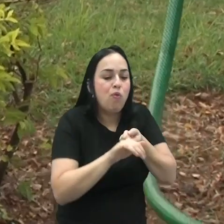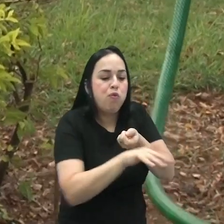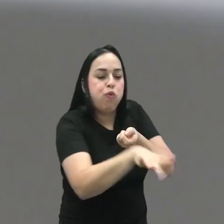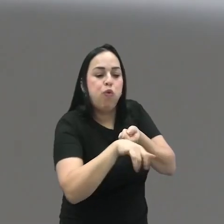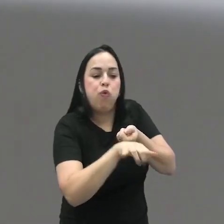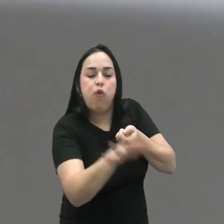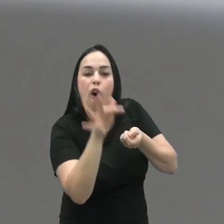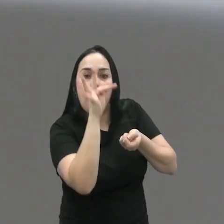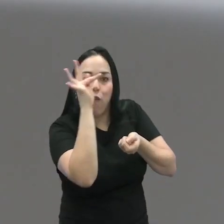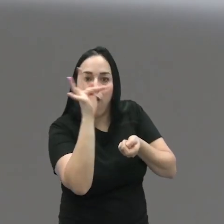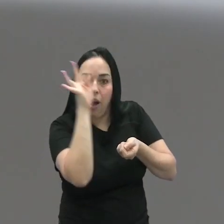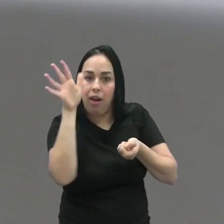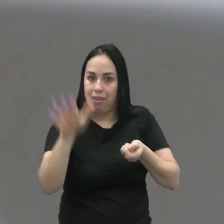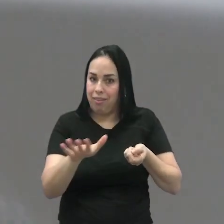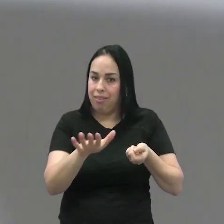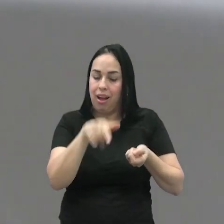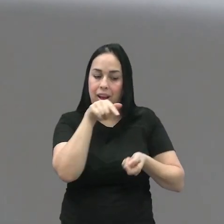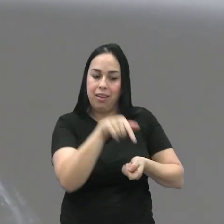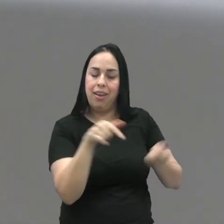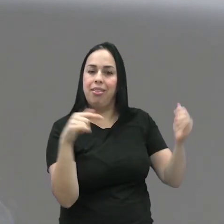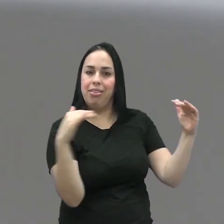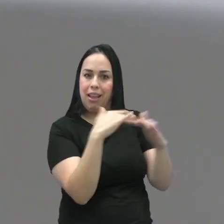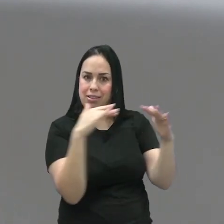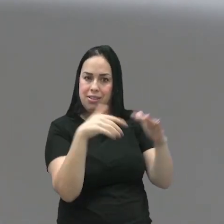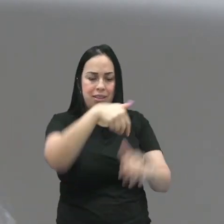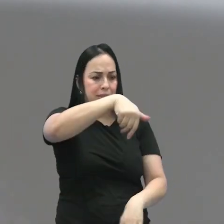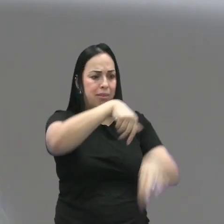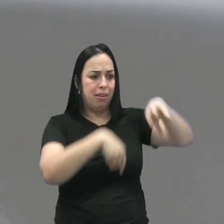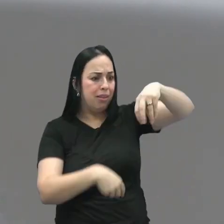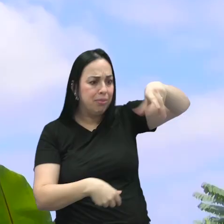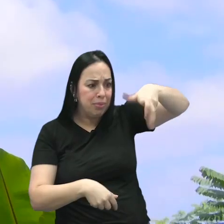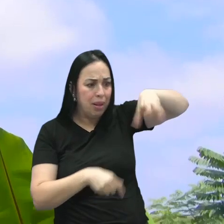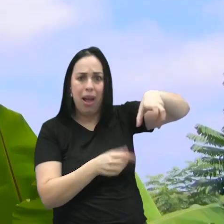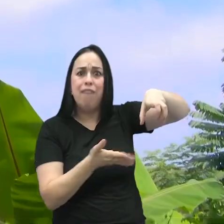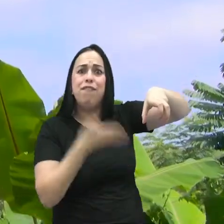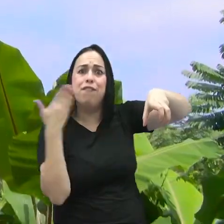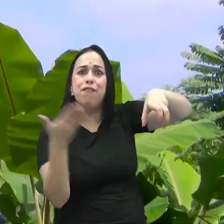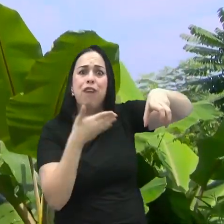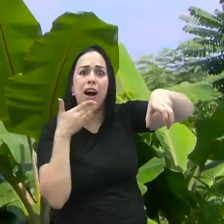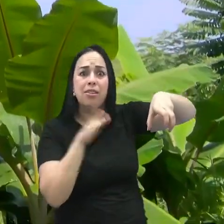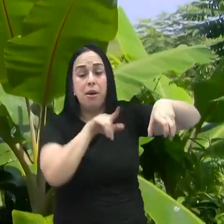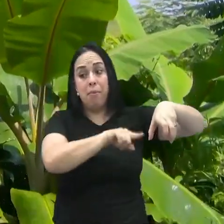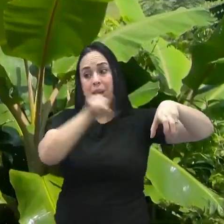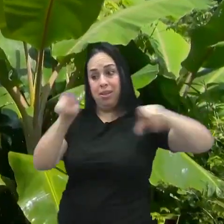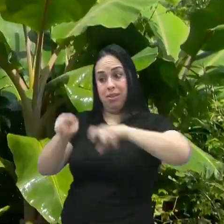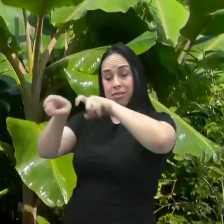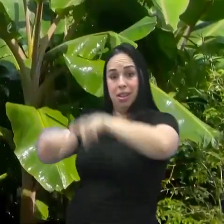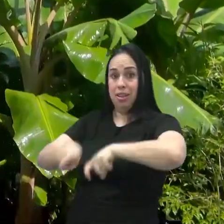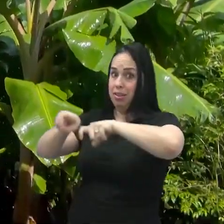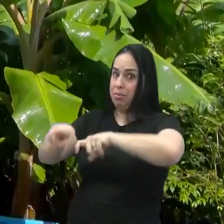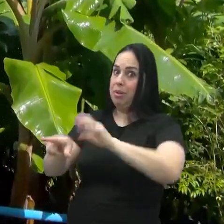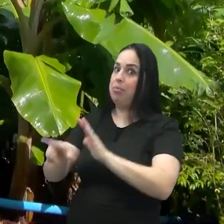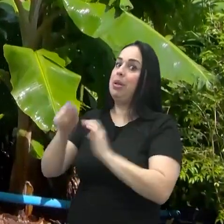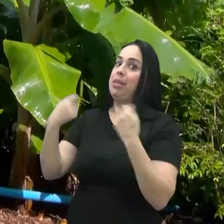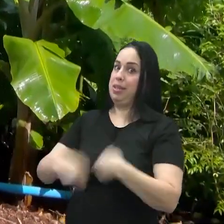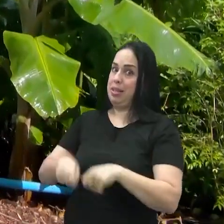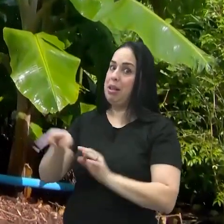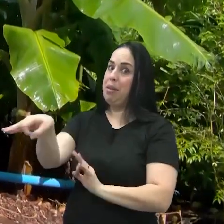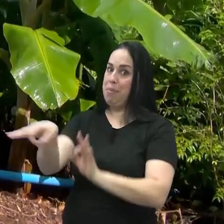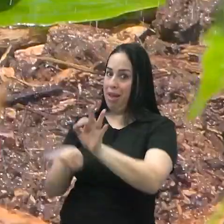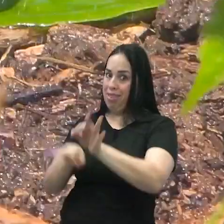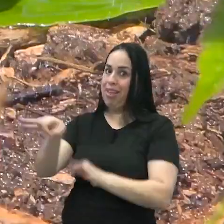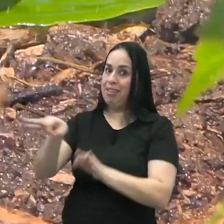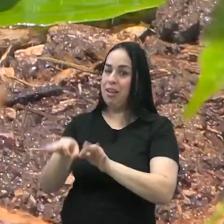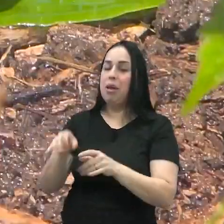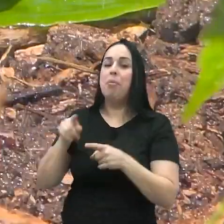jardim. E se na cidade a água chega fácil pelas torneiras, no campo ela precisa ser usada com planejamento.